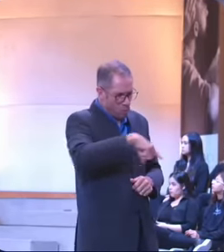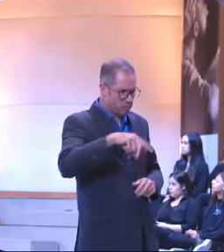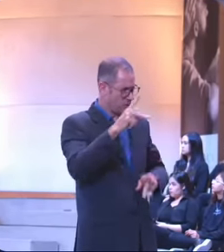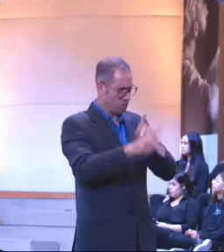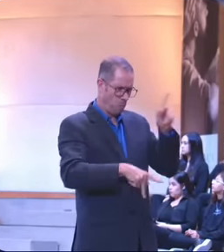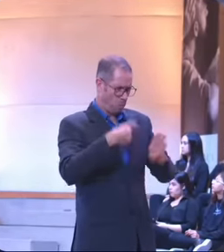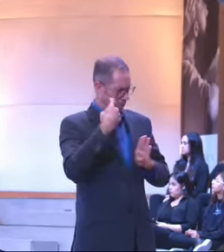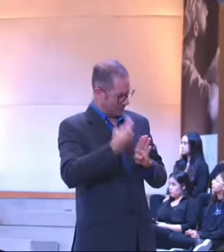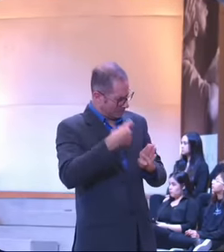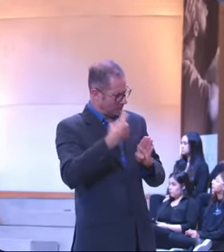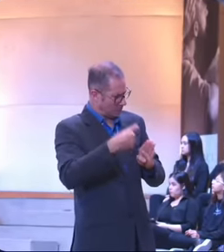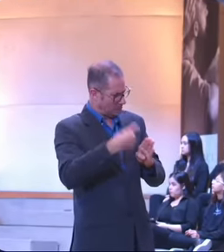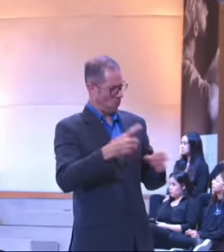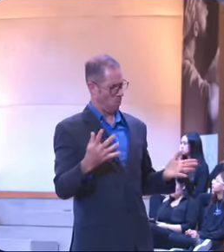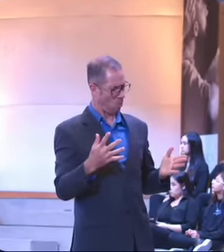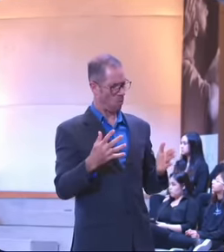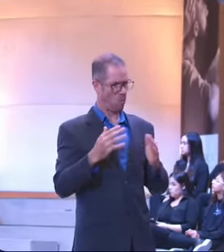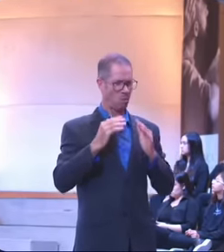de duro coração,